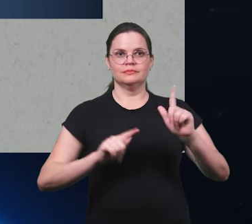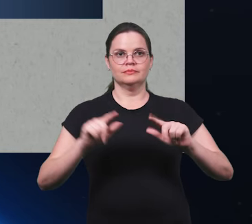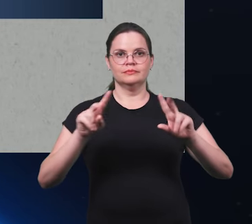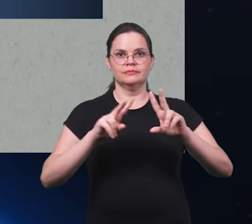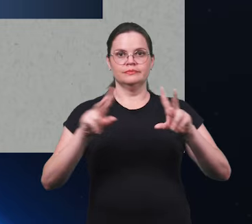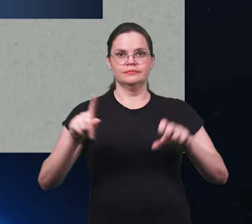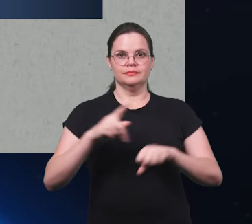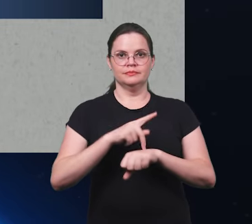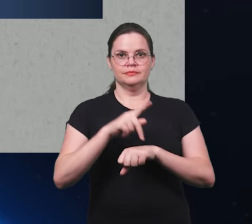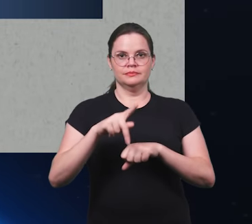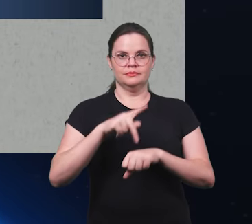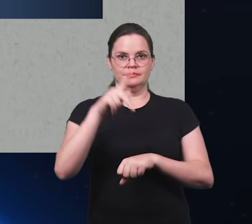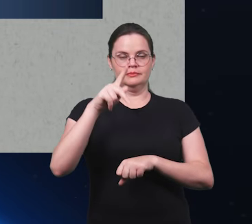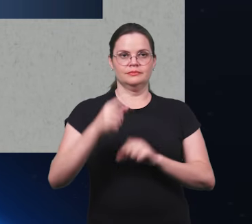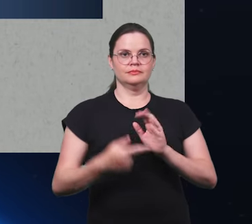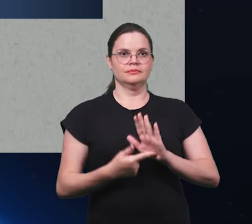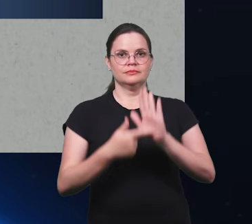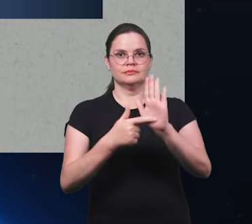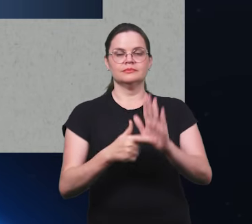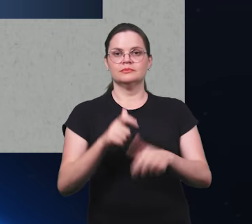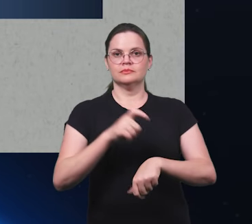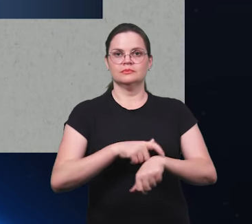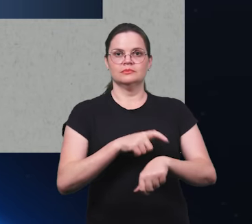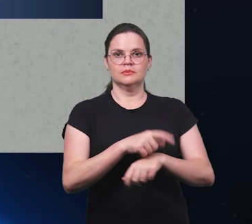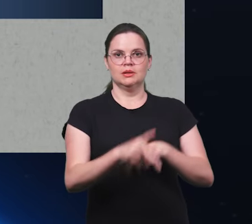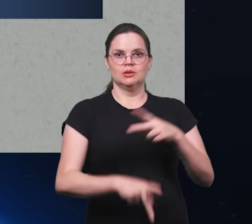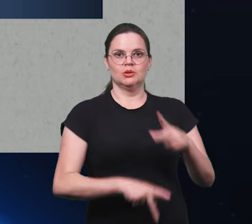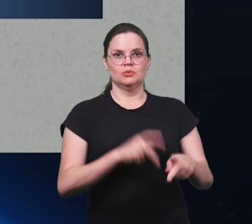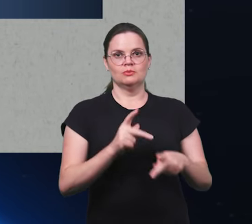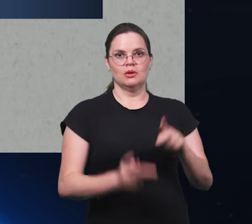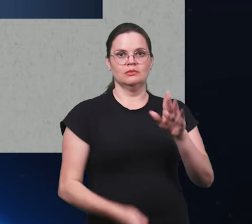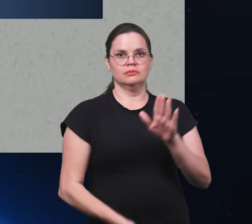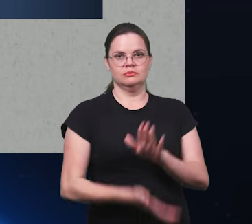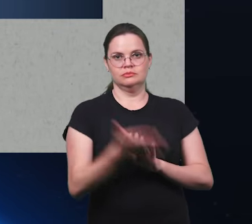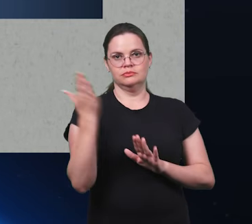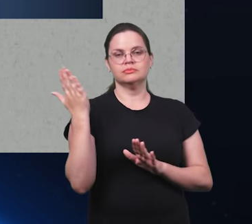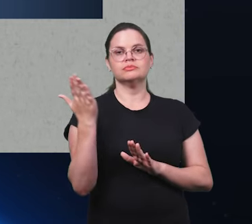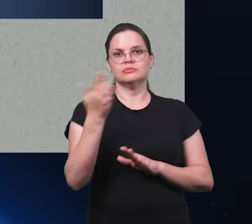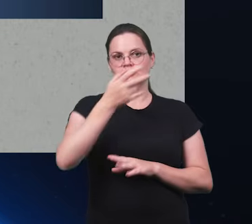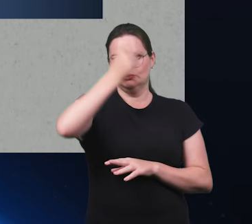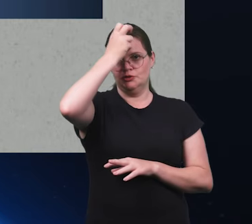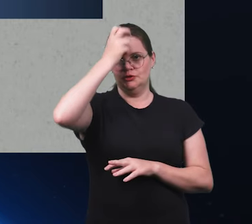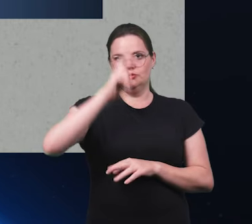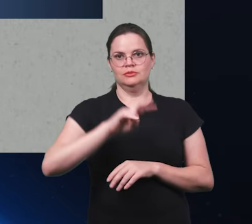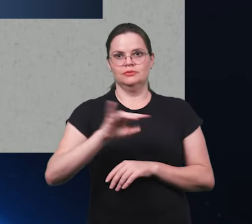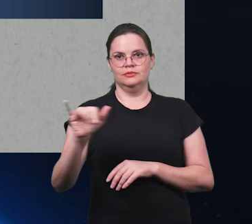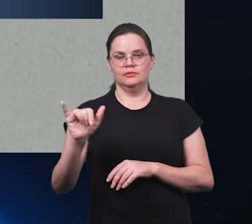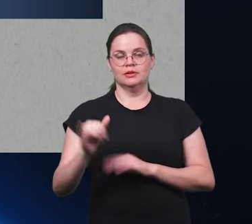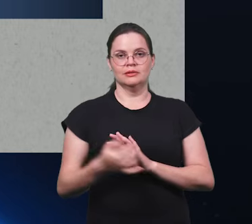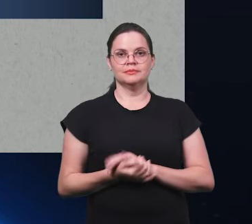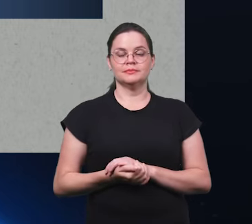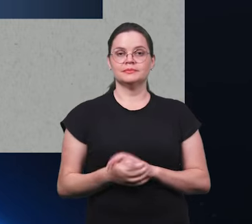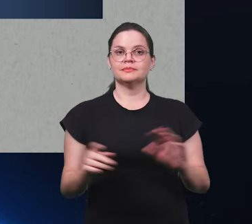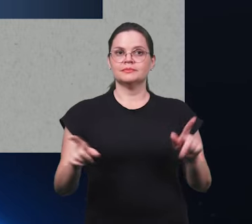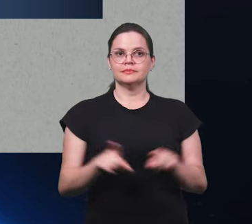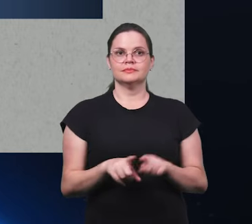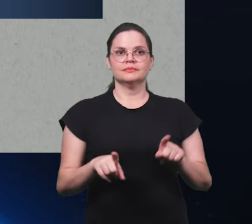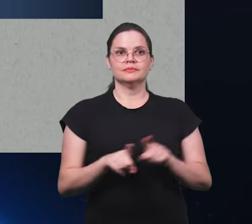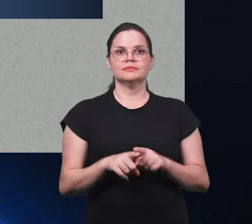algo sobre a Páscoa, que falava da saída do povo de Israel do Egito e